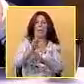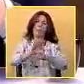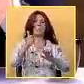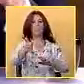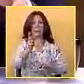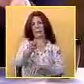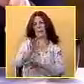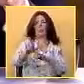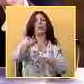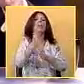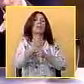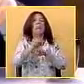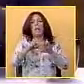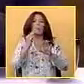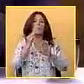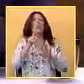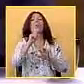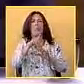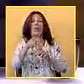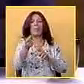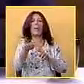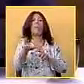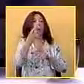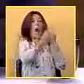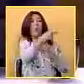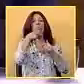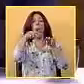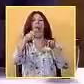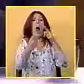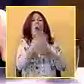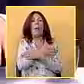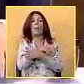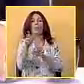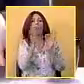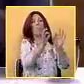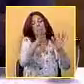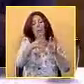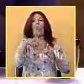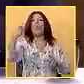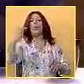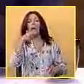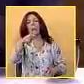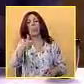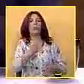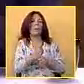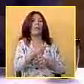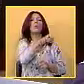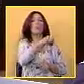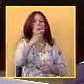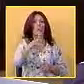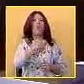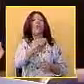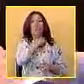feito trabalho. Pode ser mais, se calhar, para alguns amigos. Para outros, pode ser um bom trabalho. Concorda com a adesão da